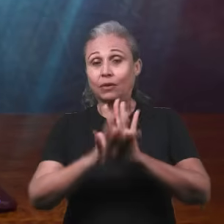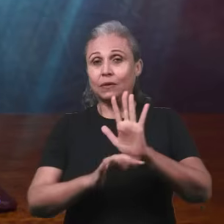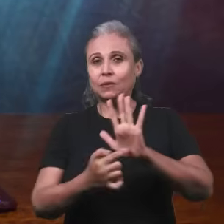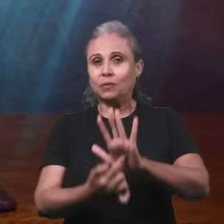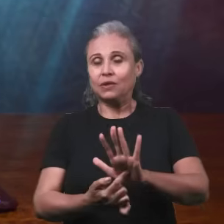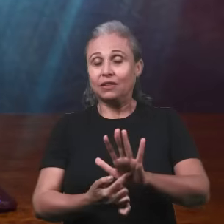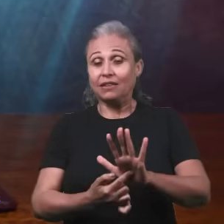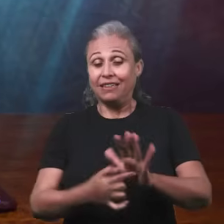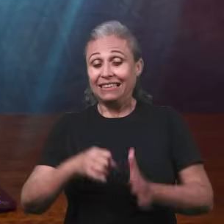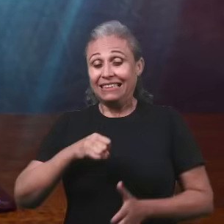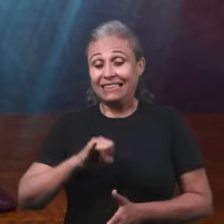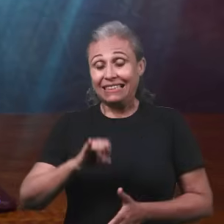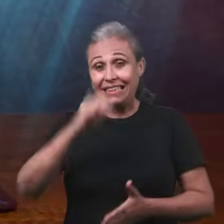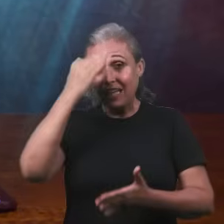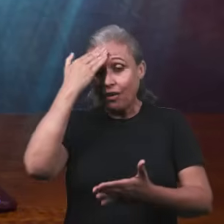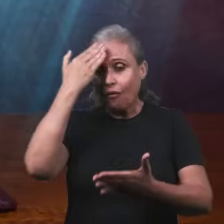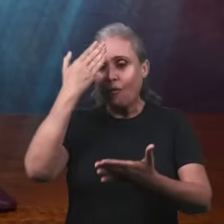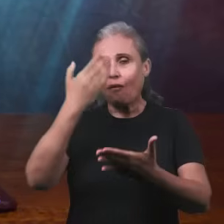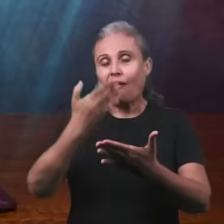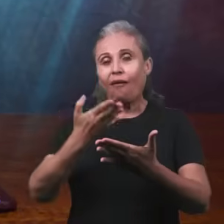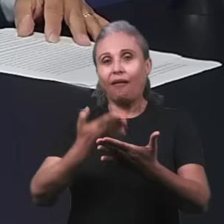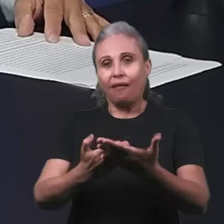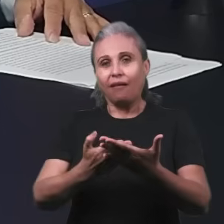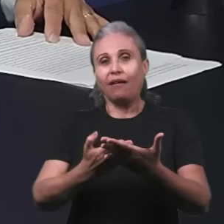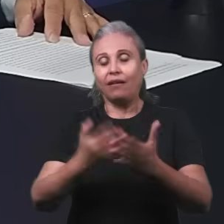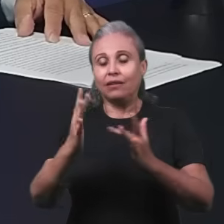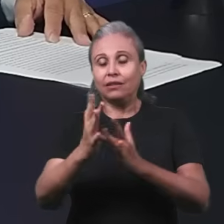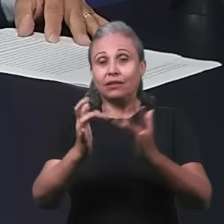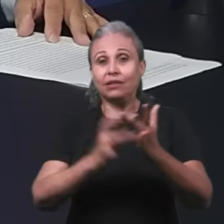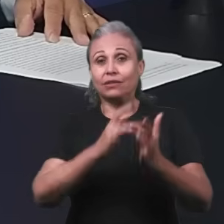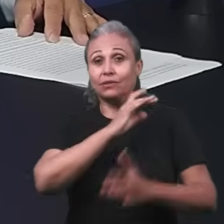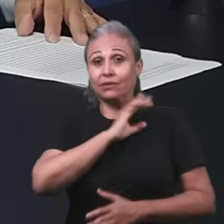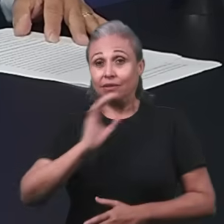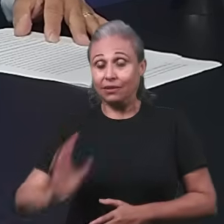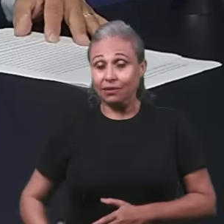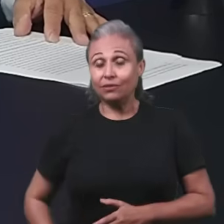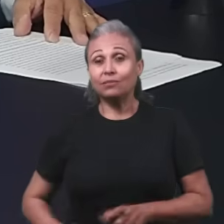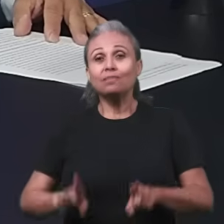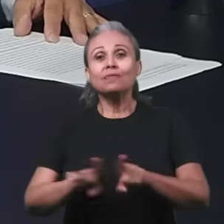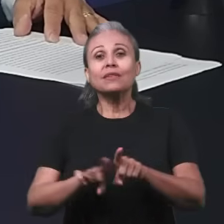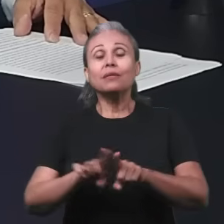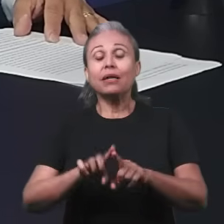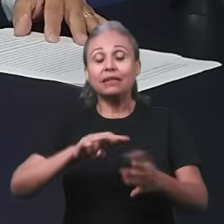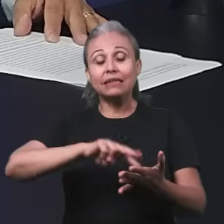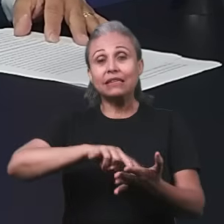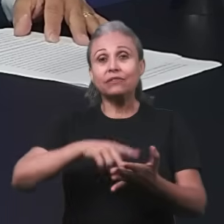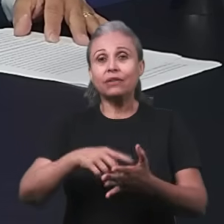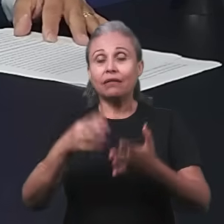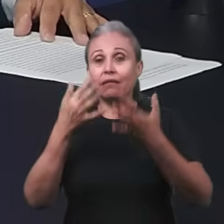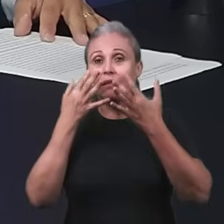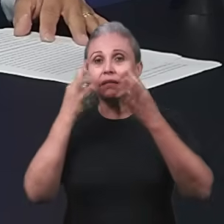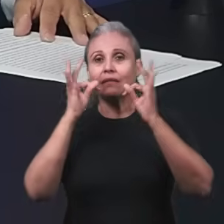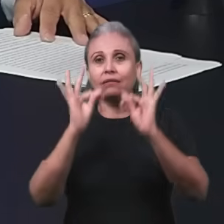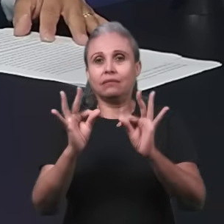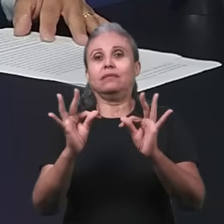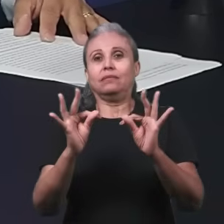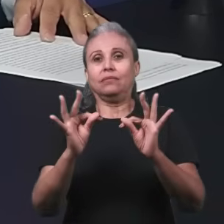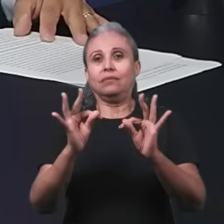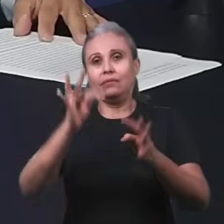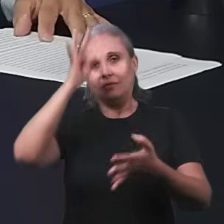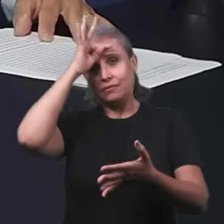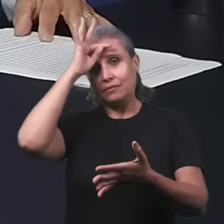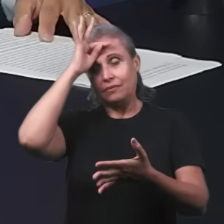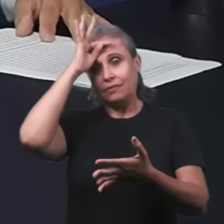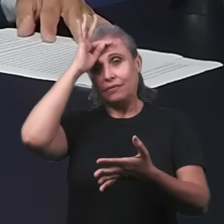o testemunho. Então, quando eles dizem o que temos e te damos, eles estavam testemunhando dessa